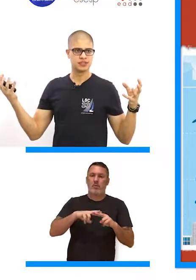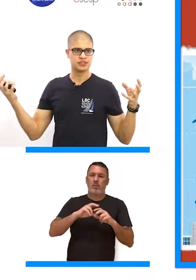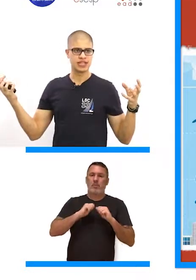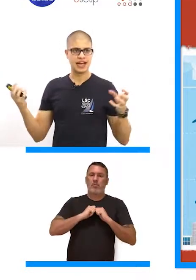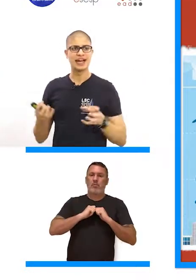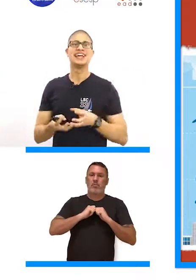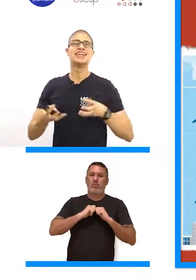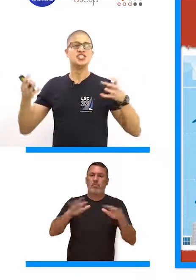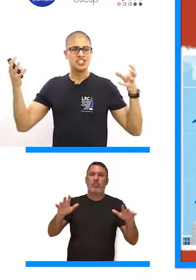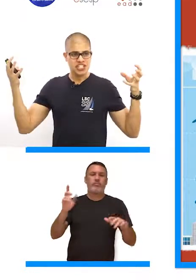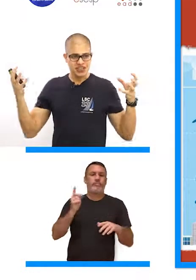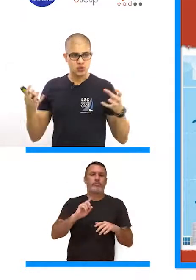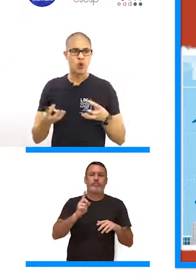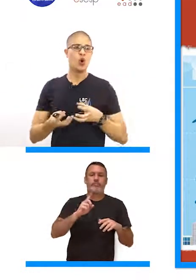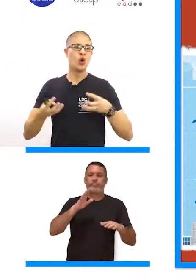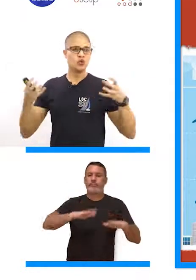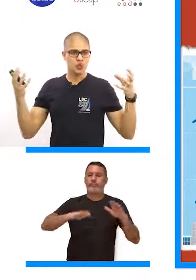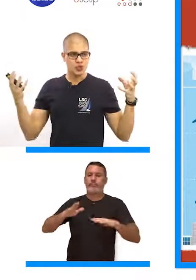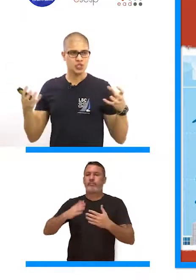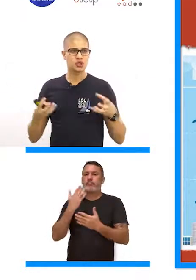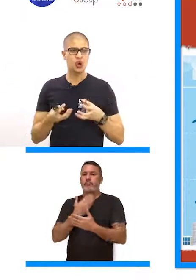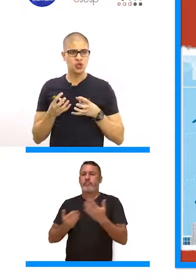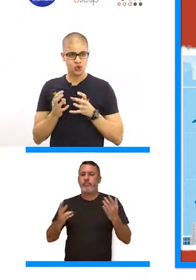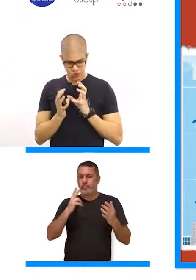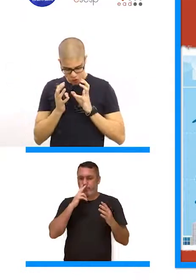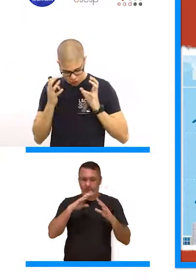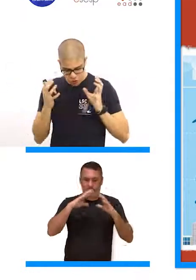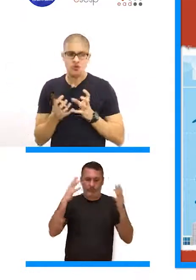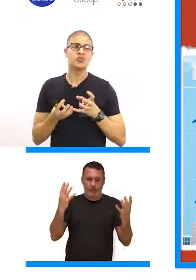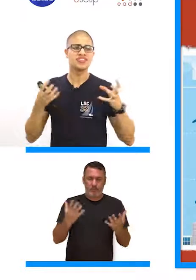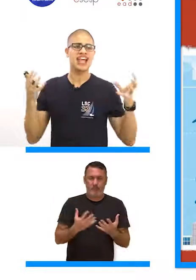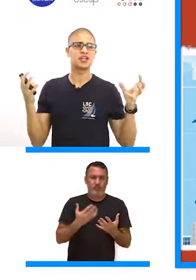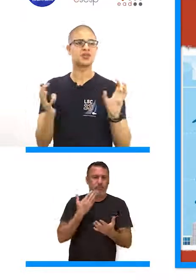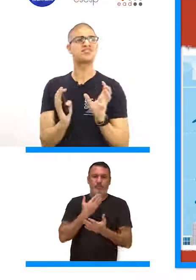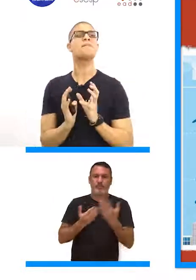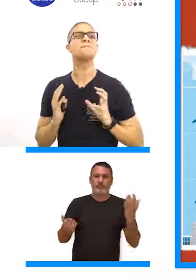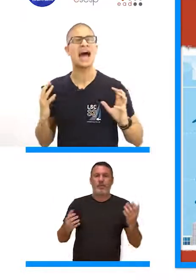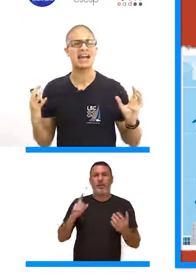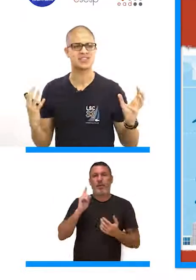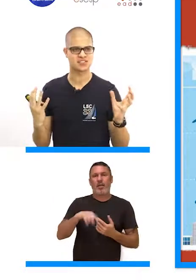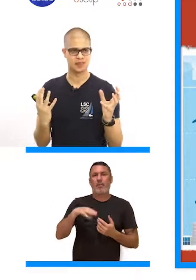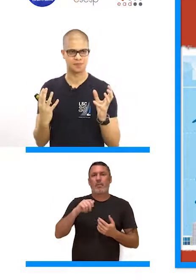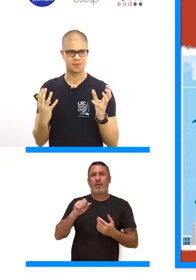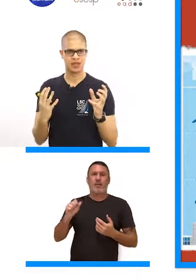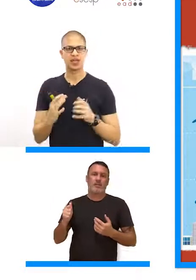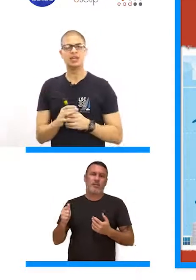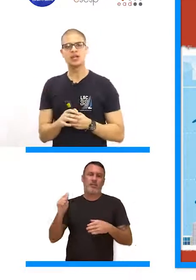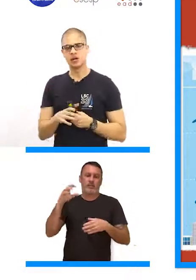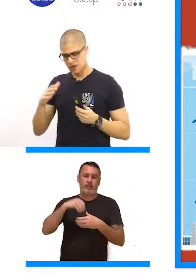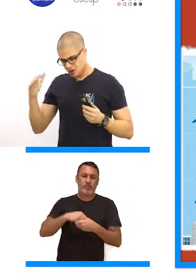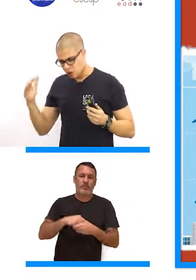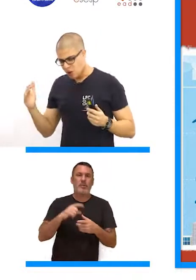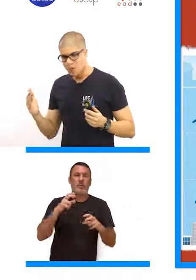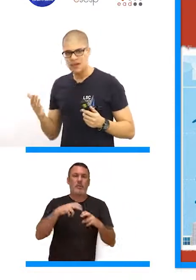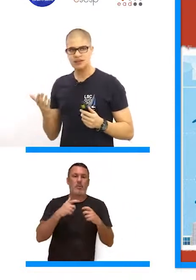dispersão, tá, de todo esse ar, de toda essa massa. Então, o aumento